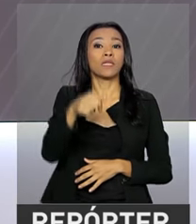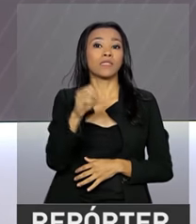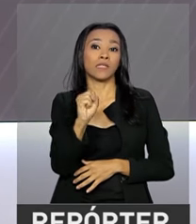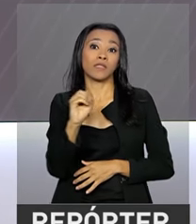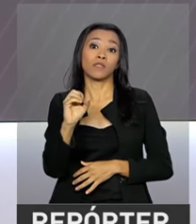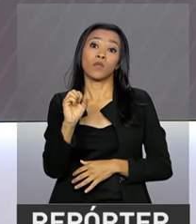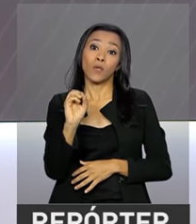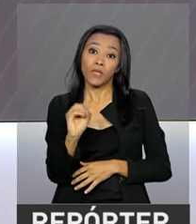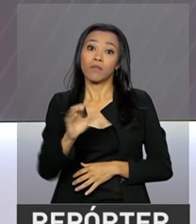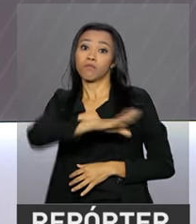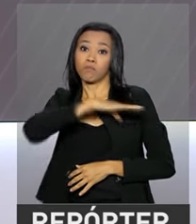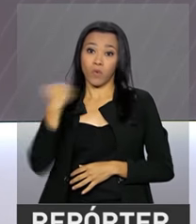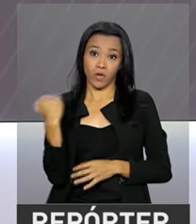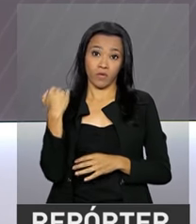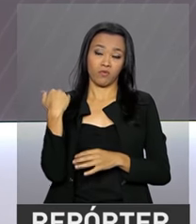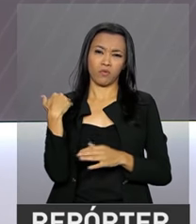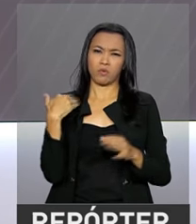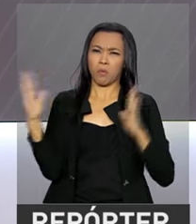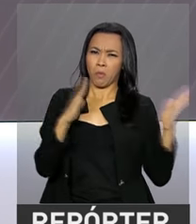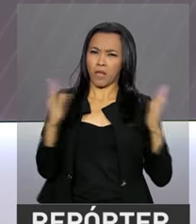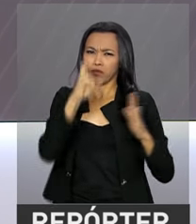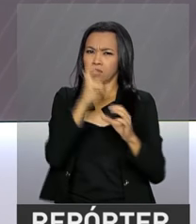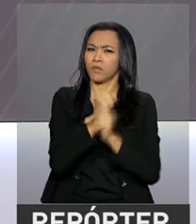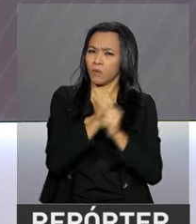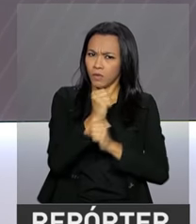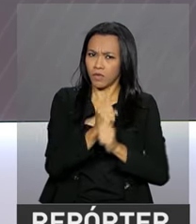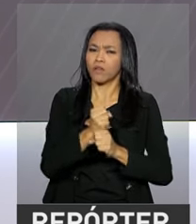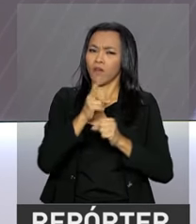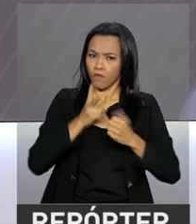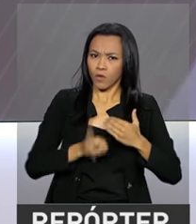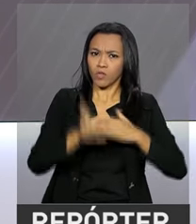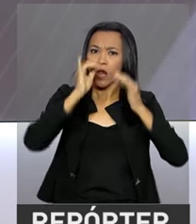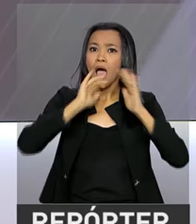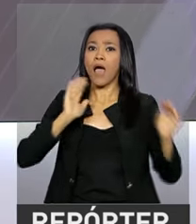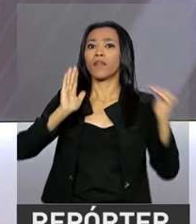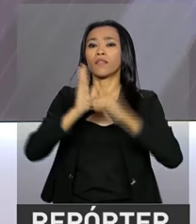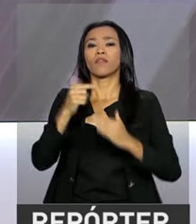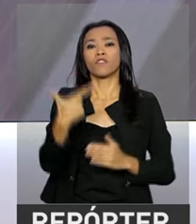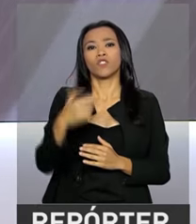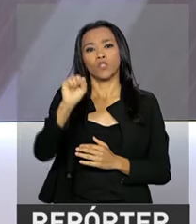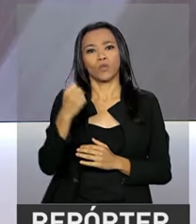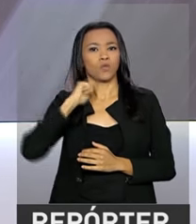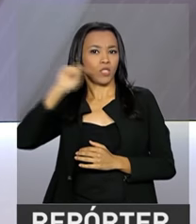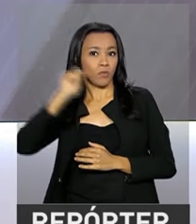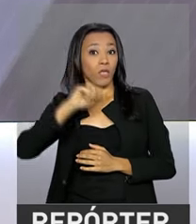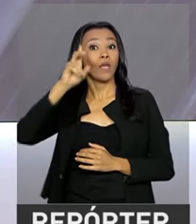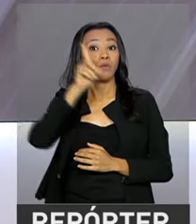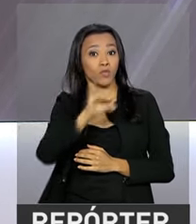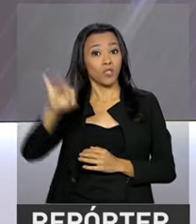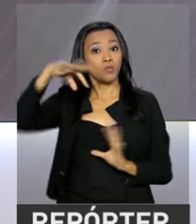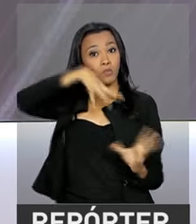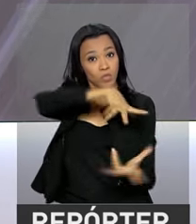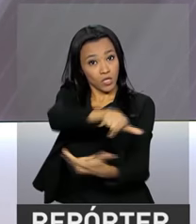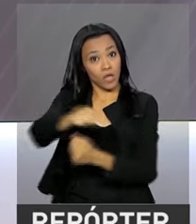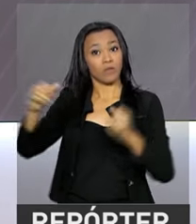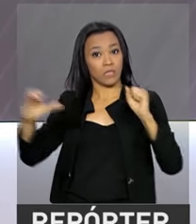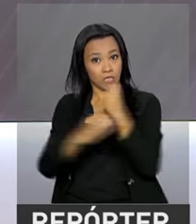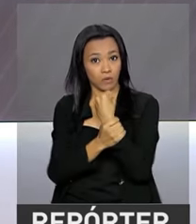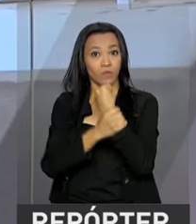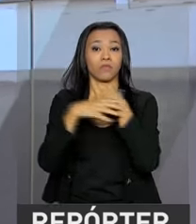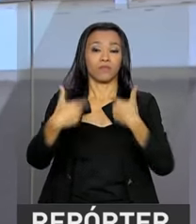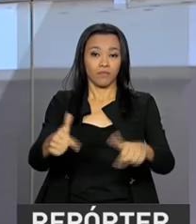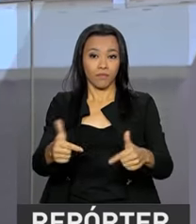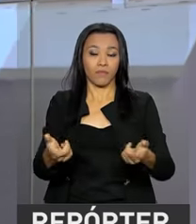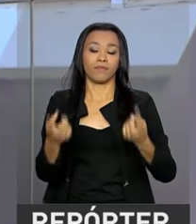morreram nos últimos cinco anos a campanha segue até 28 de abril dia mundial de segurança e saúde no trabalho